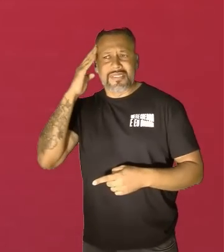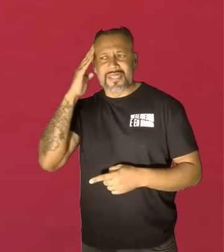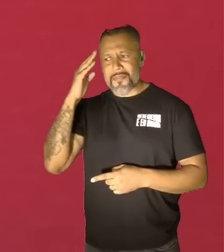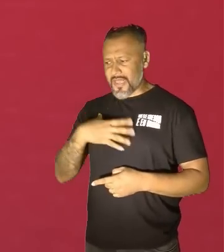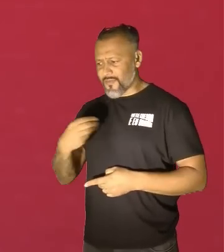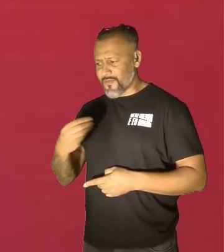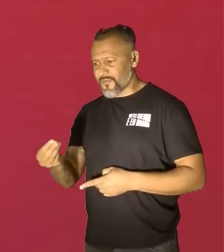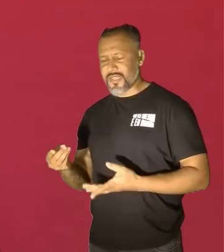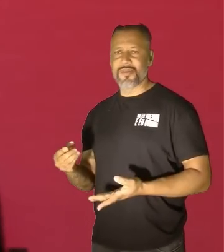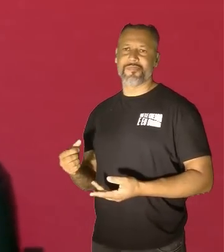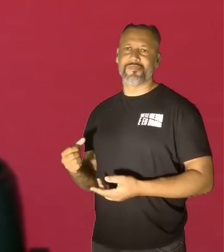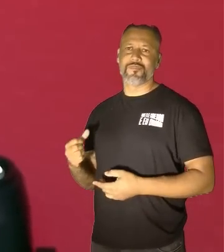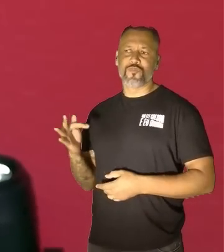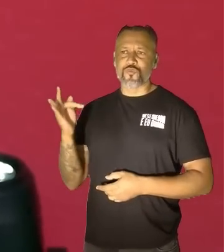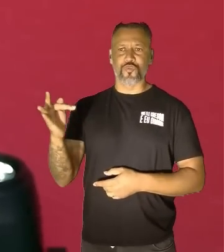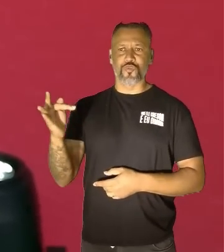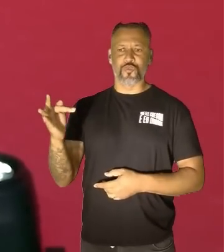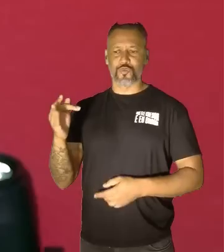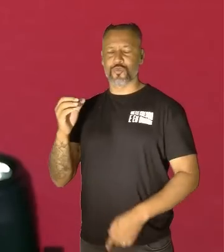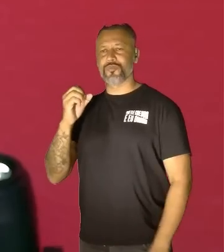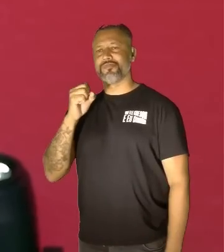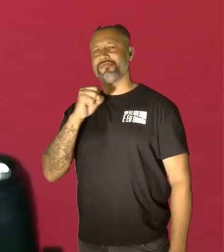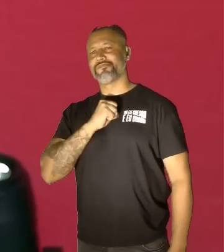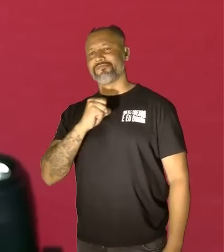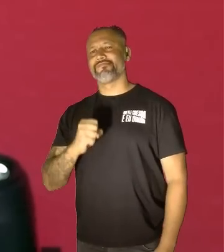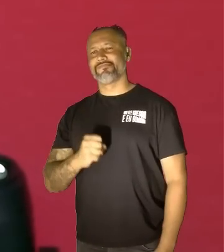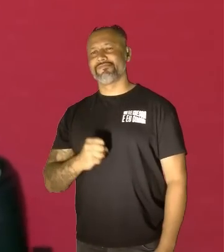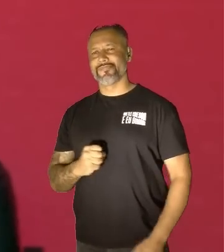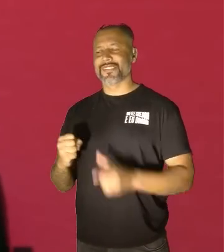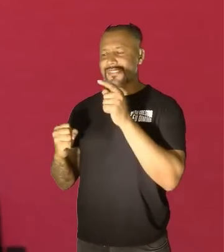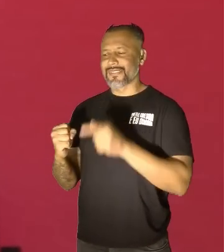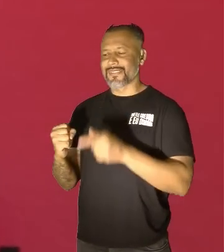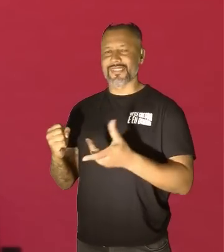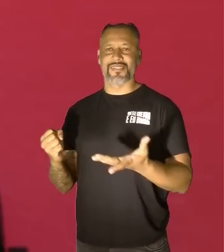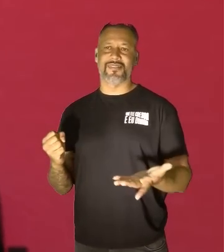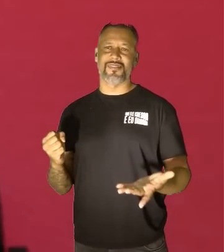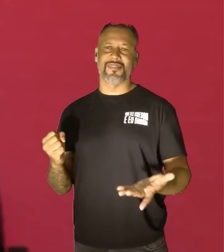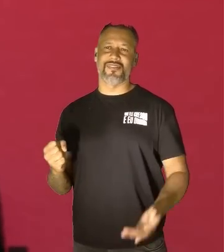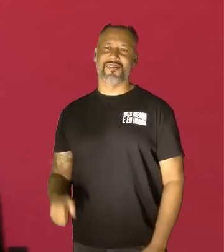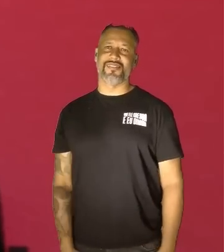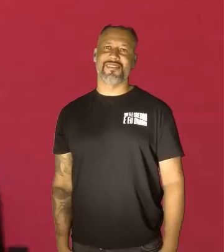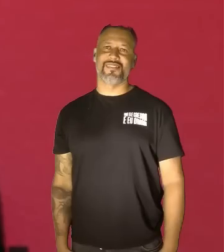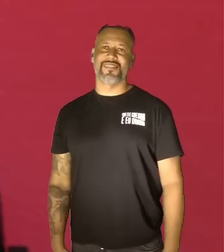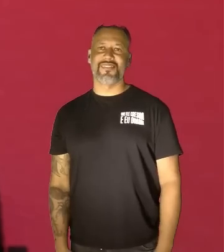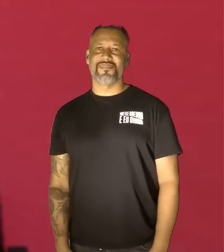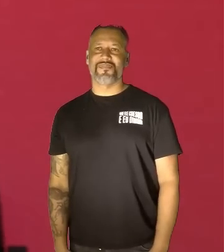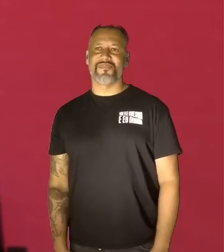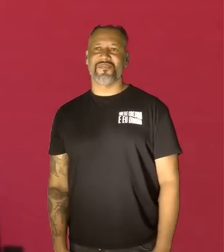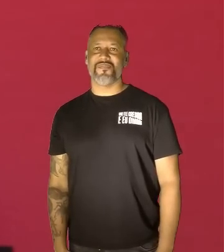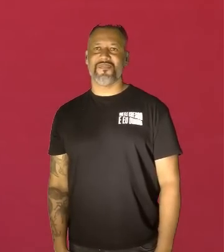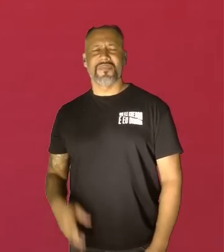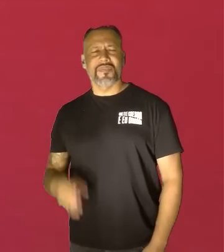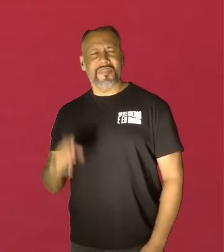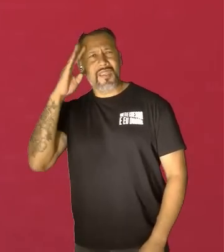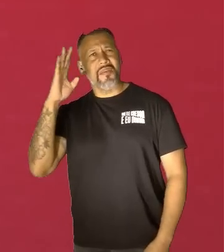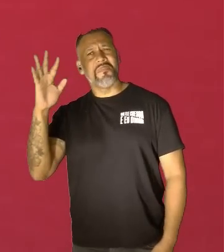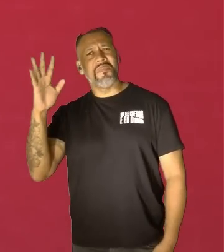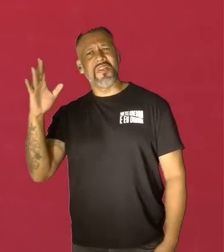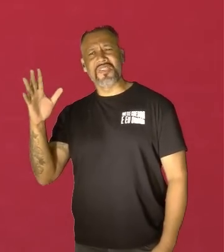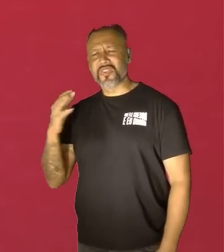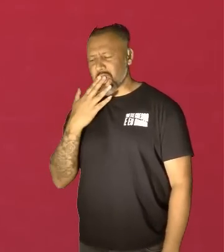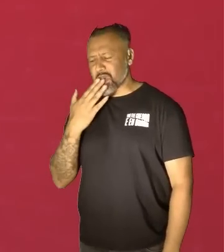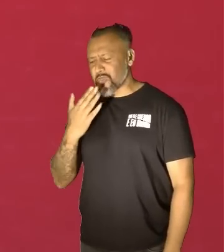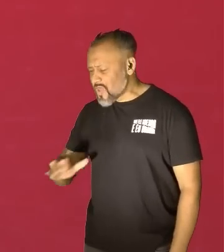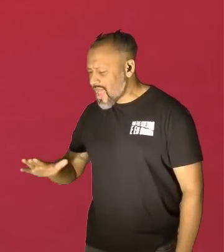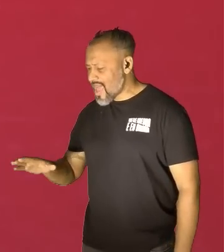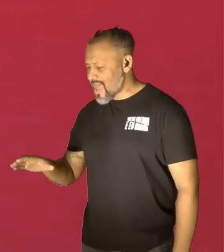sabe quem vai ser. Ele vai se vestir de sacerdote. Imagine o Samuelzinho brincando com as outras crianças, todo mundo vestido como